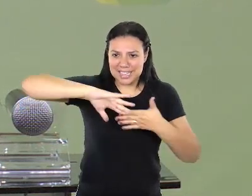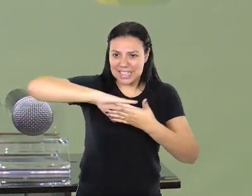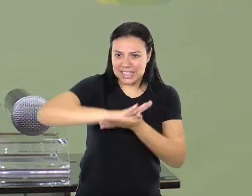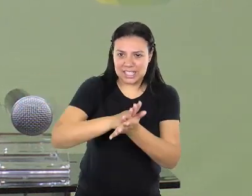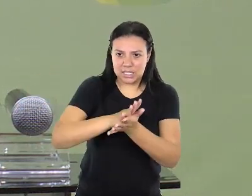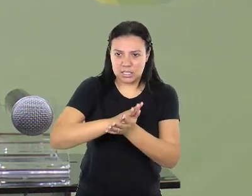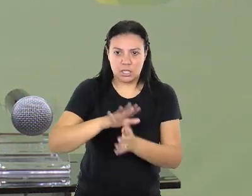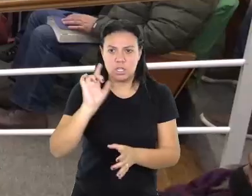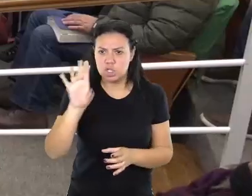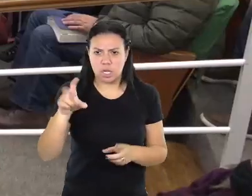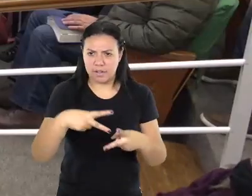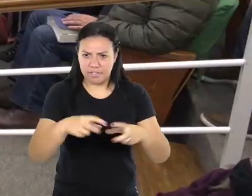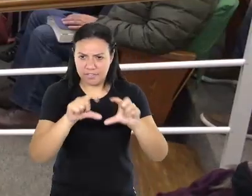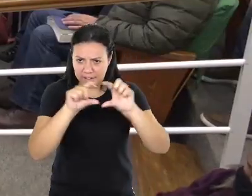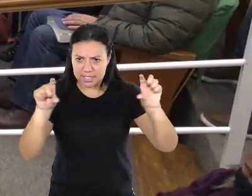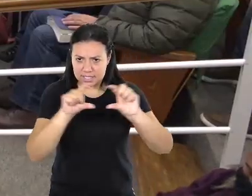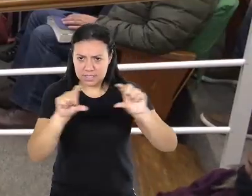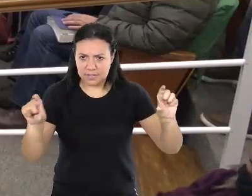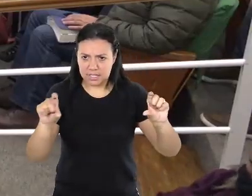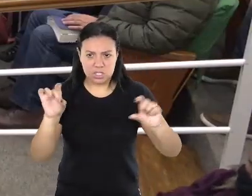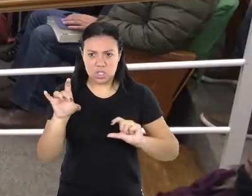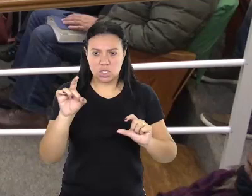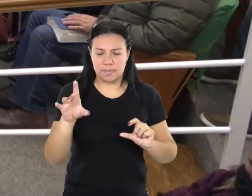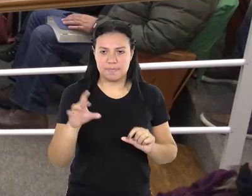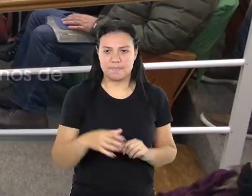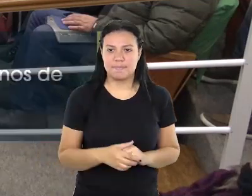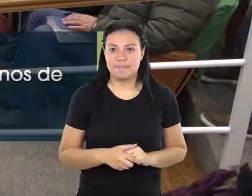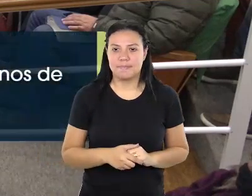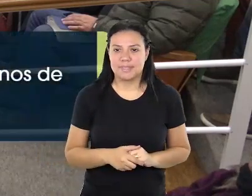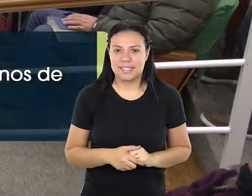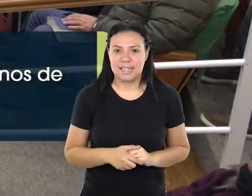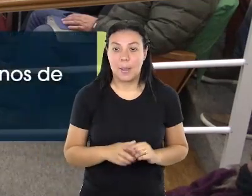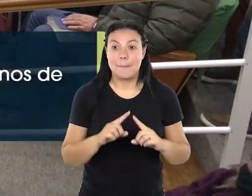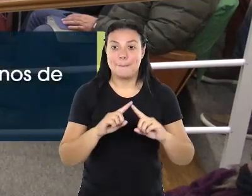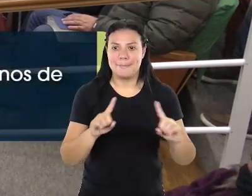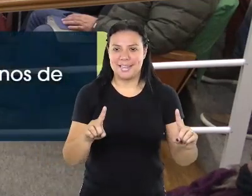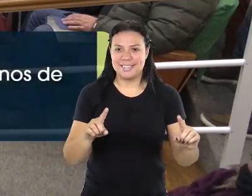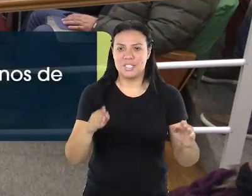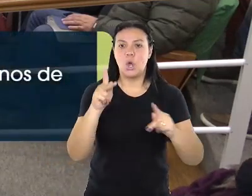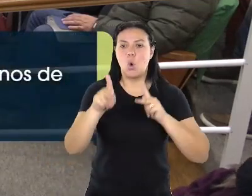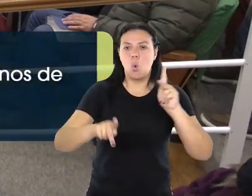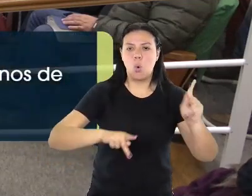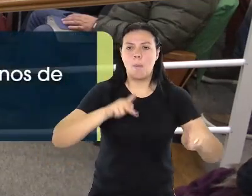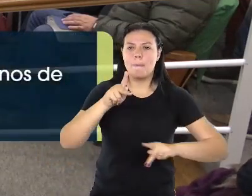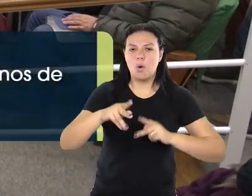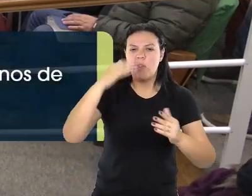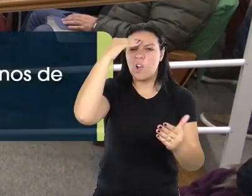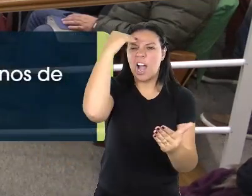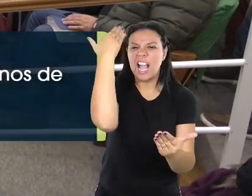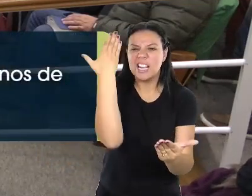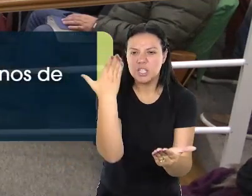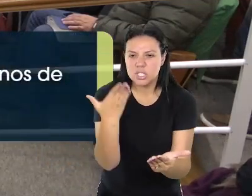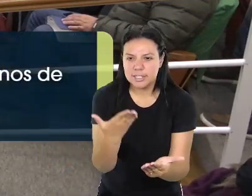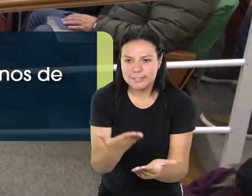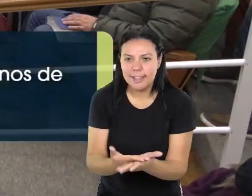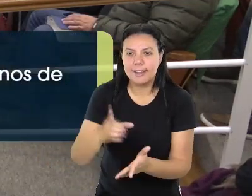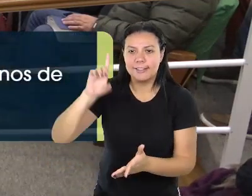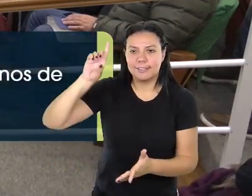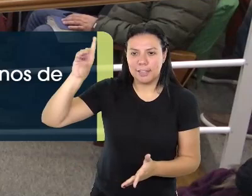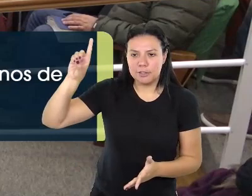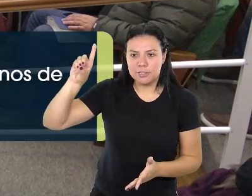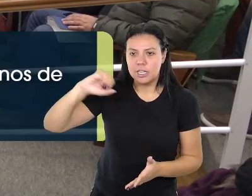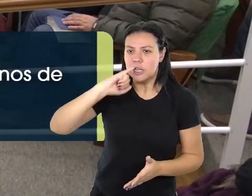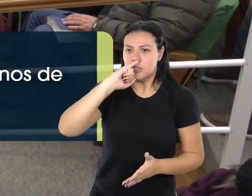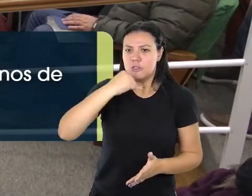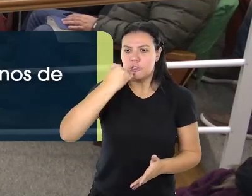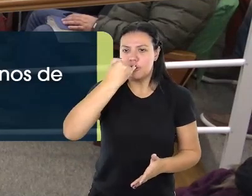que diz? Os ninivitas creram em Deus e proclamaram jejum e vestiram-se